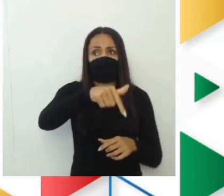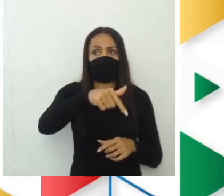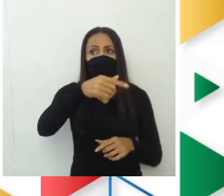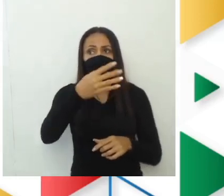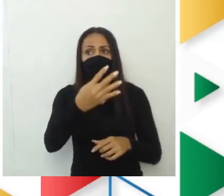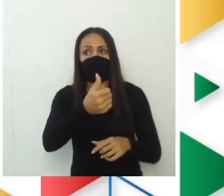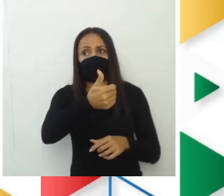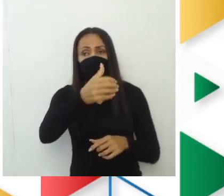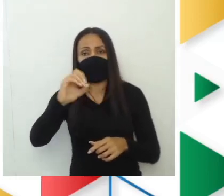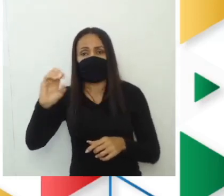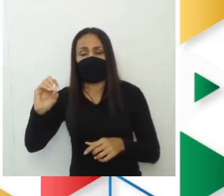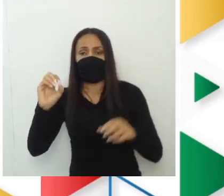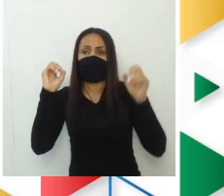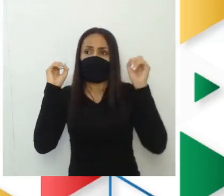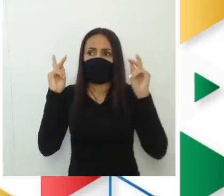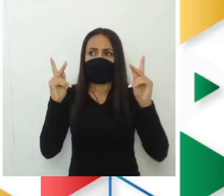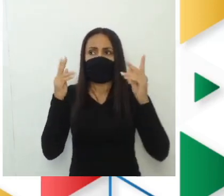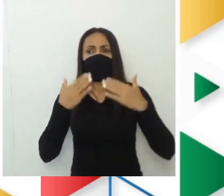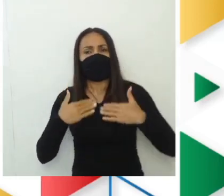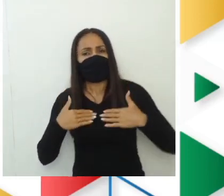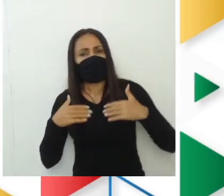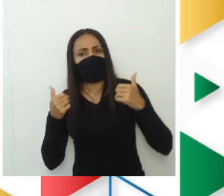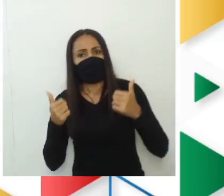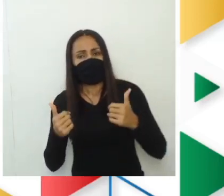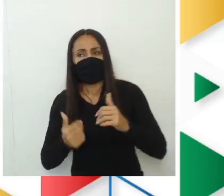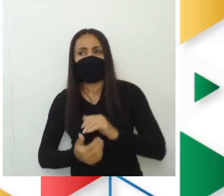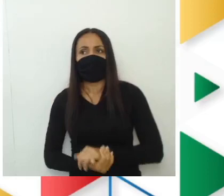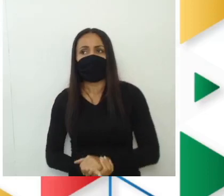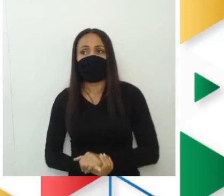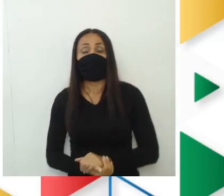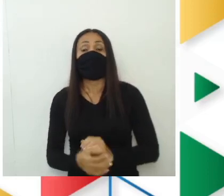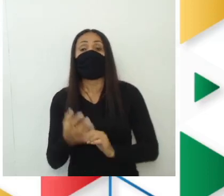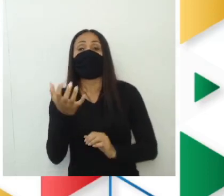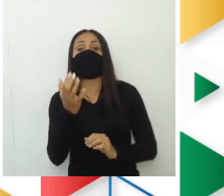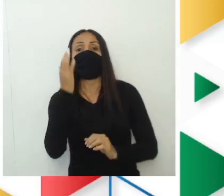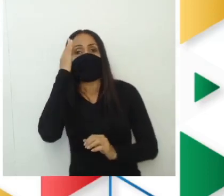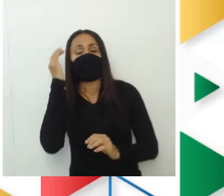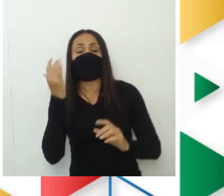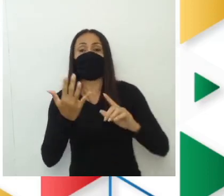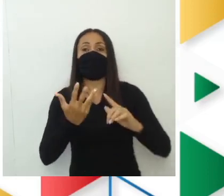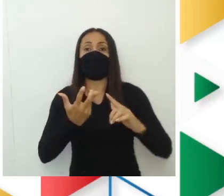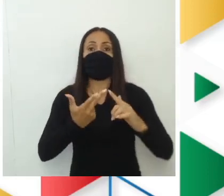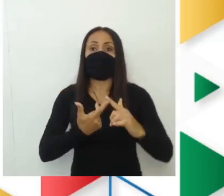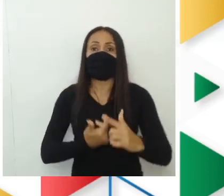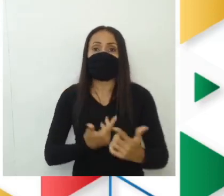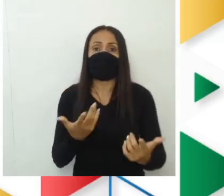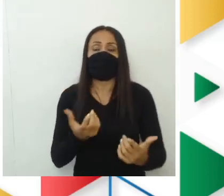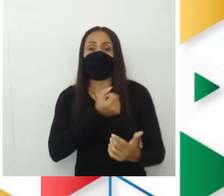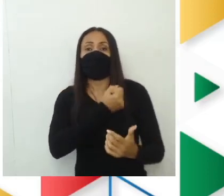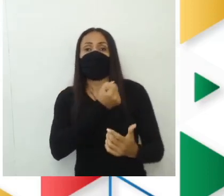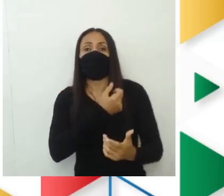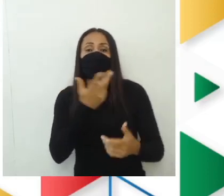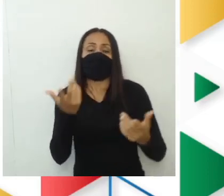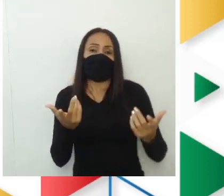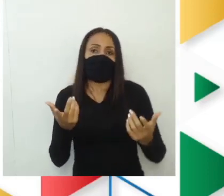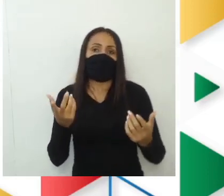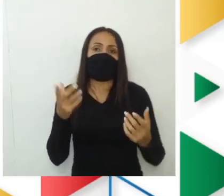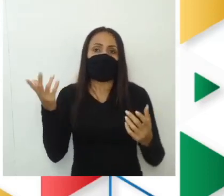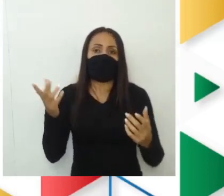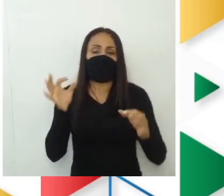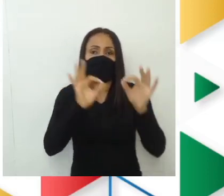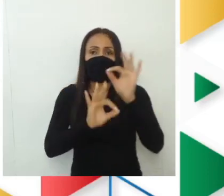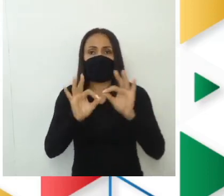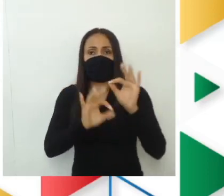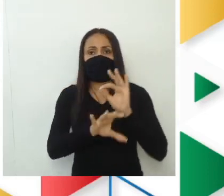174.100. Ok? Tá tranquilo até aí? Veja, ele quer saber quantos algarismos são necessários para formar cada número